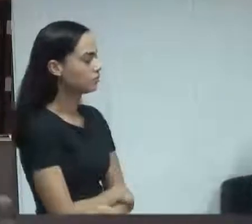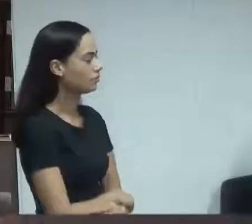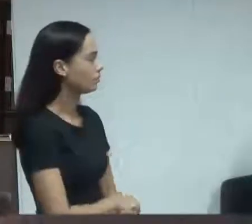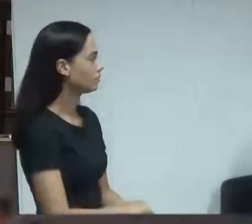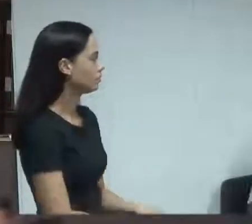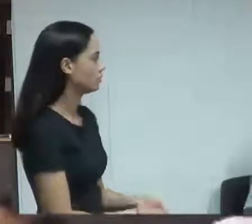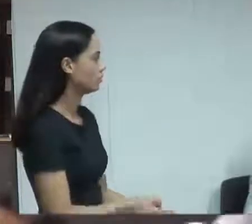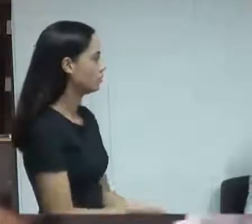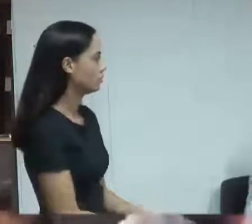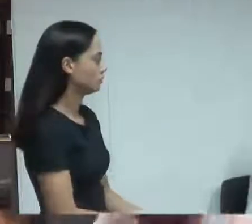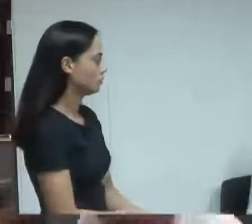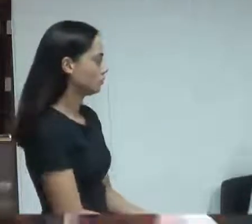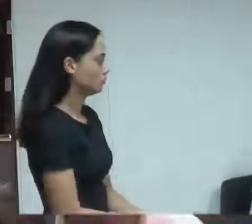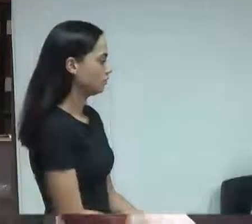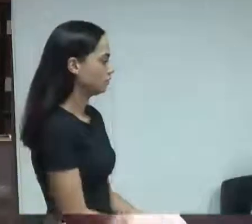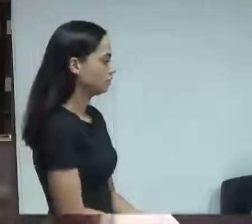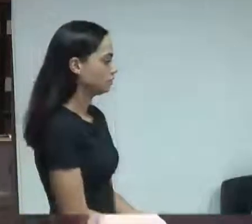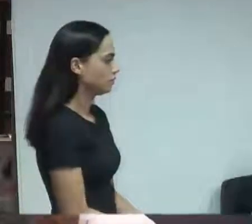Bota e sai.